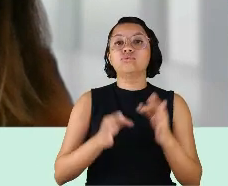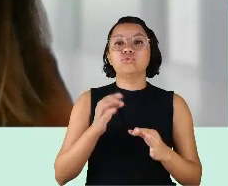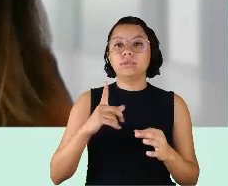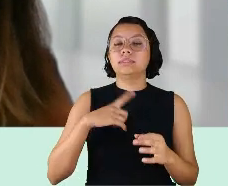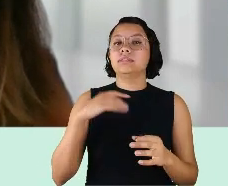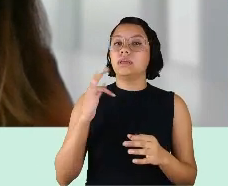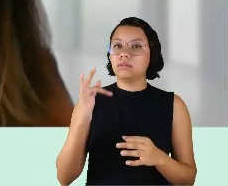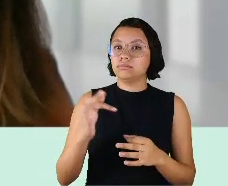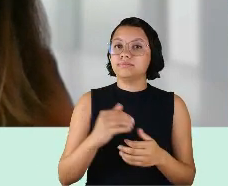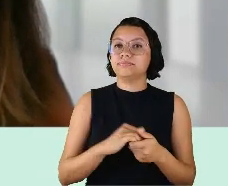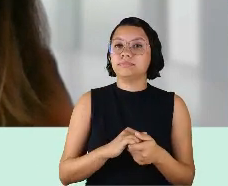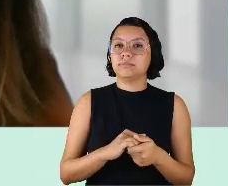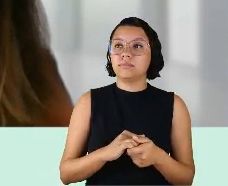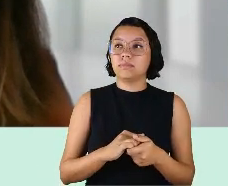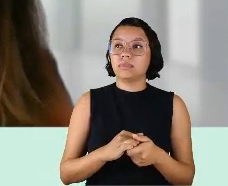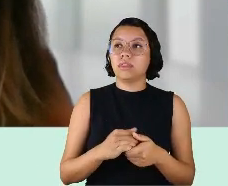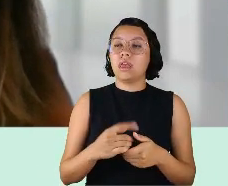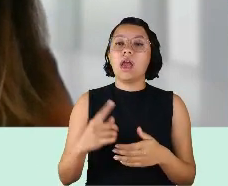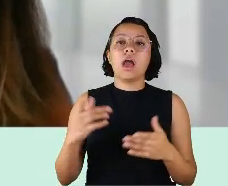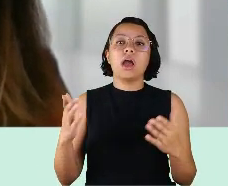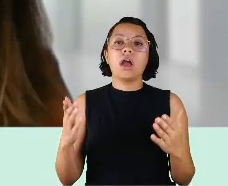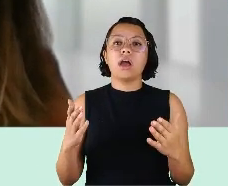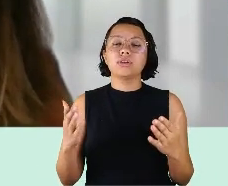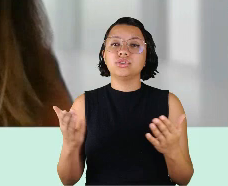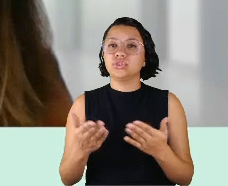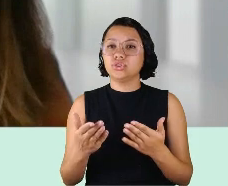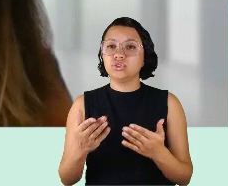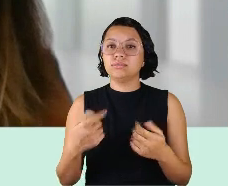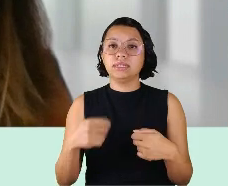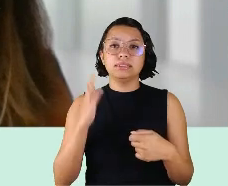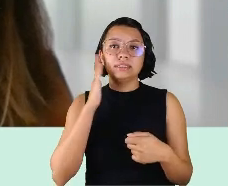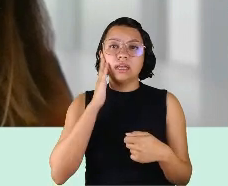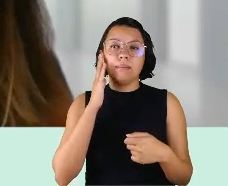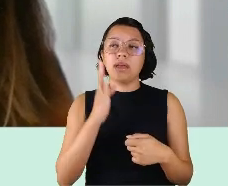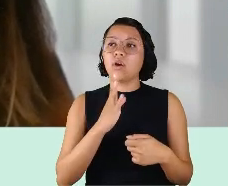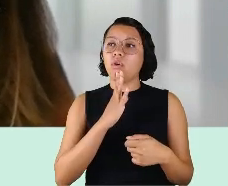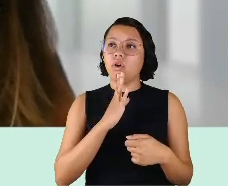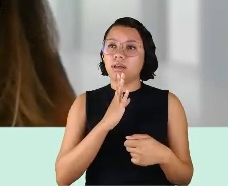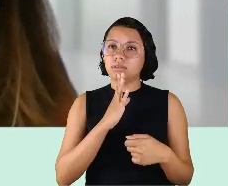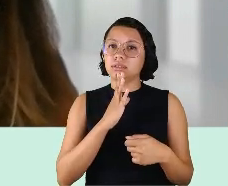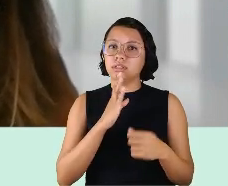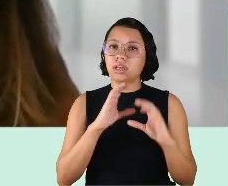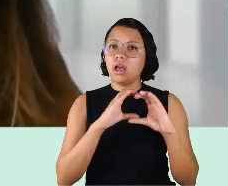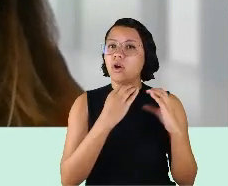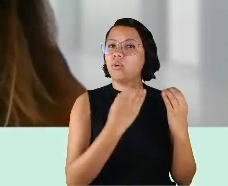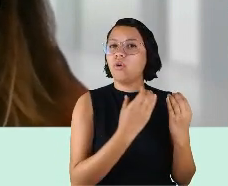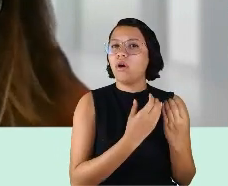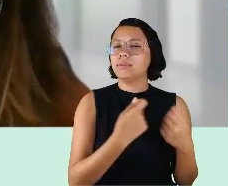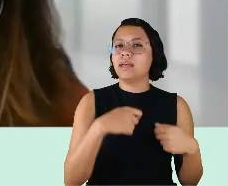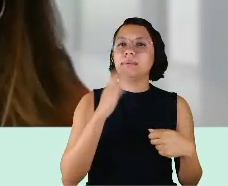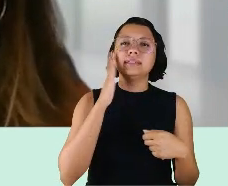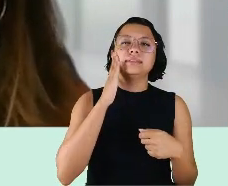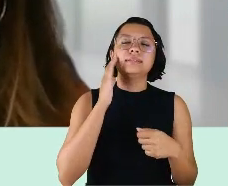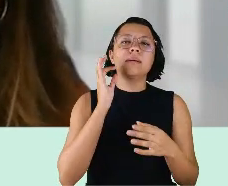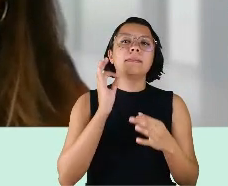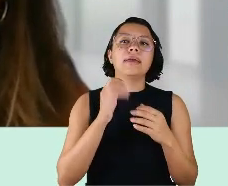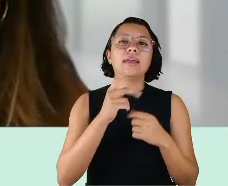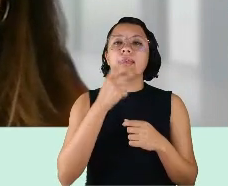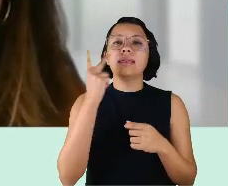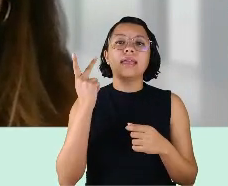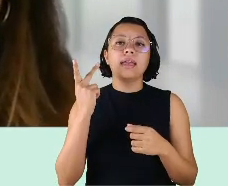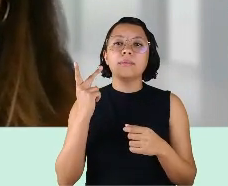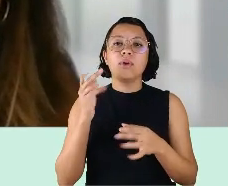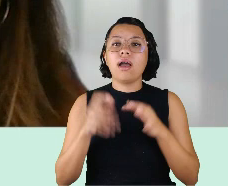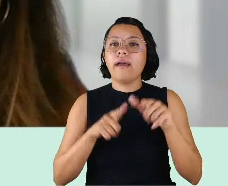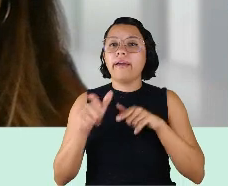juízes terão. A gente tem que saber, tem que conhecer, a comunidade tem que saber quem é que